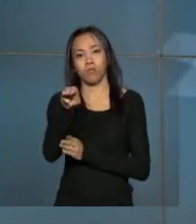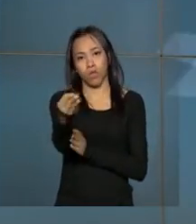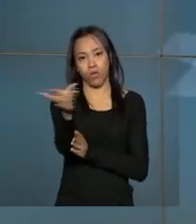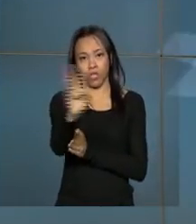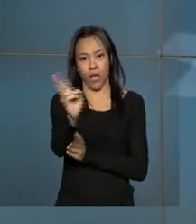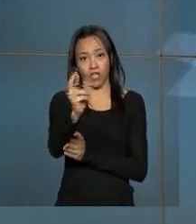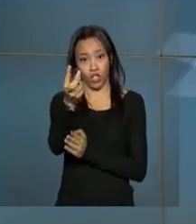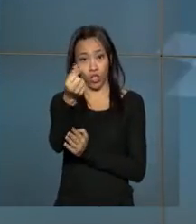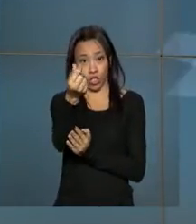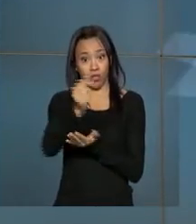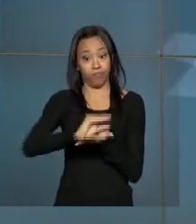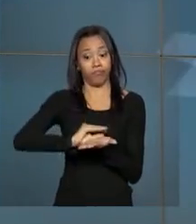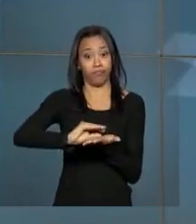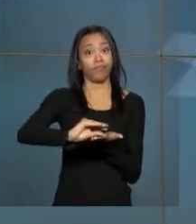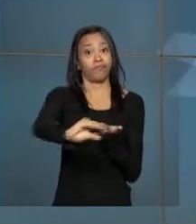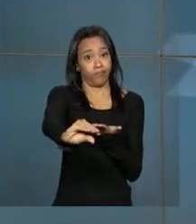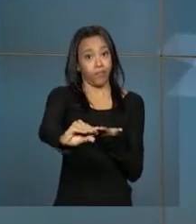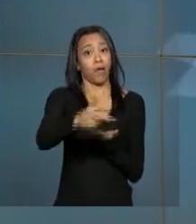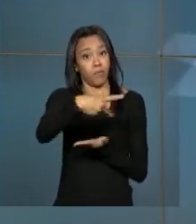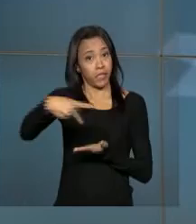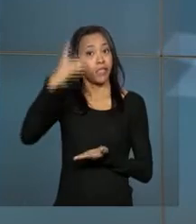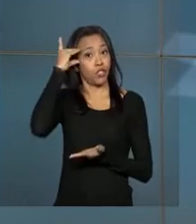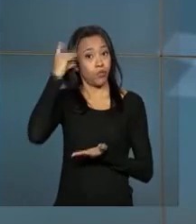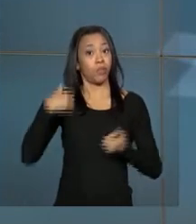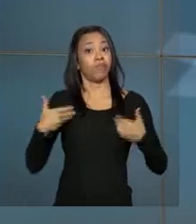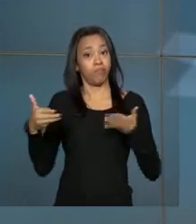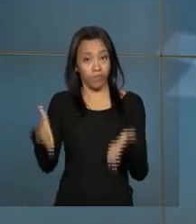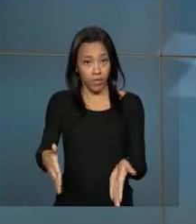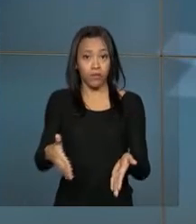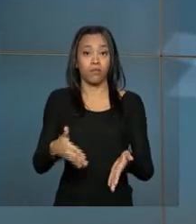R$1,8 bilhão. A presidenta Dilma Rousseff participou da inauguração.